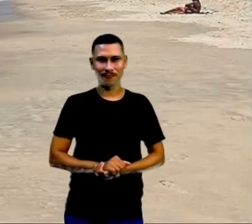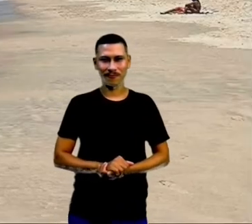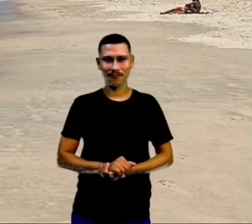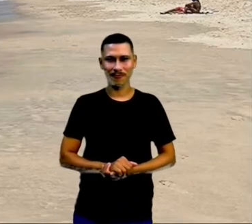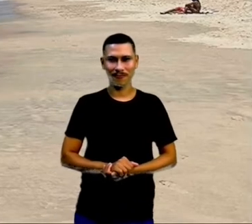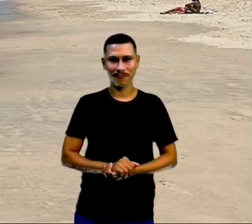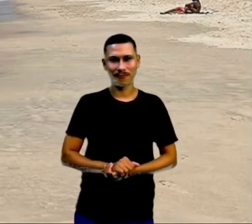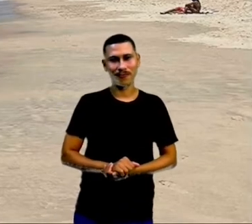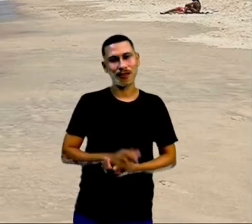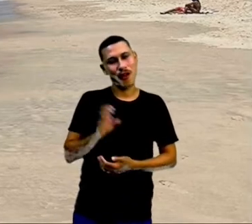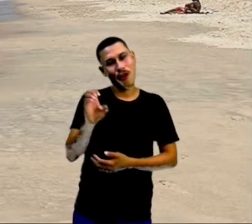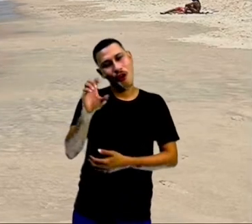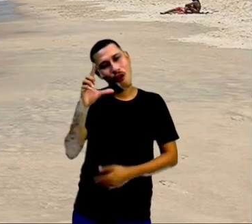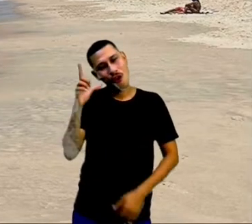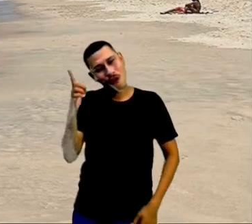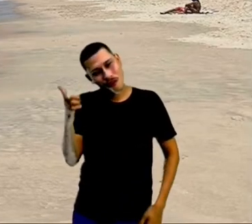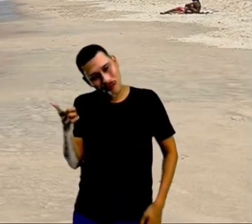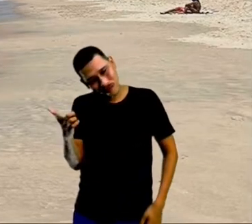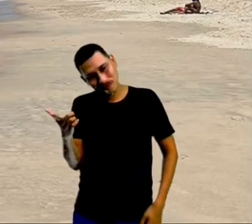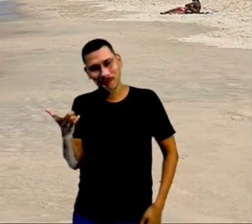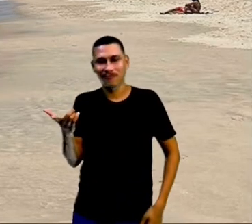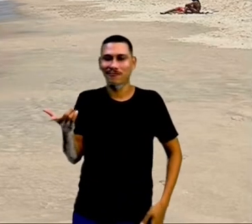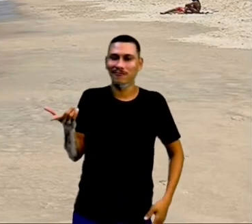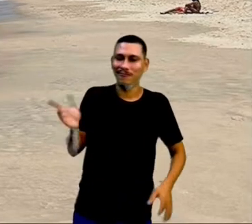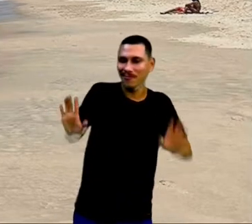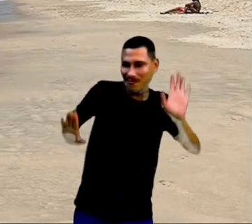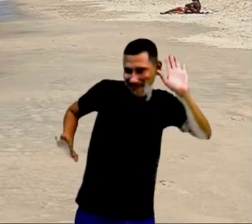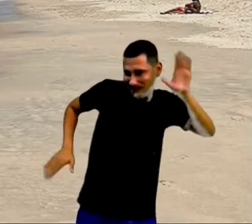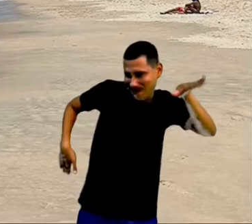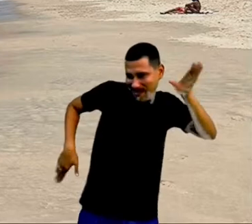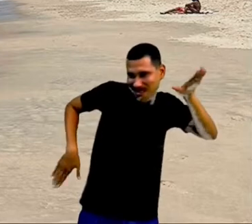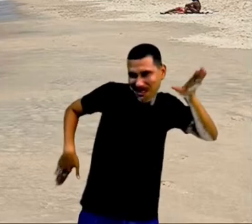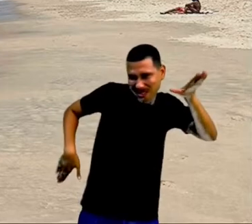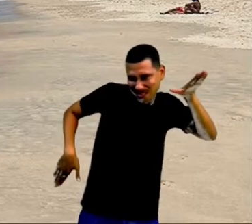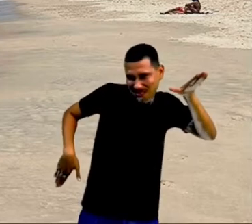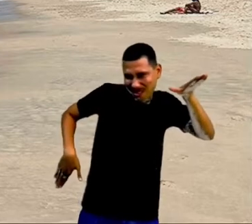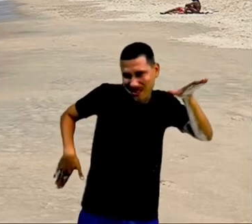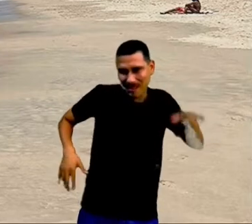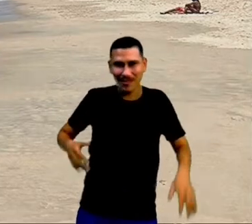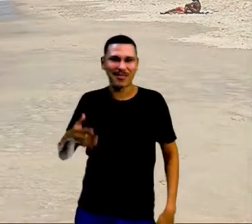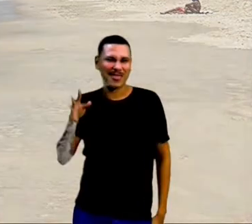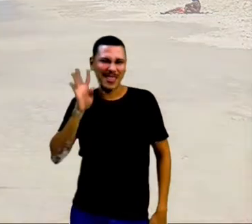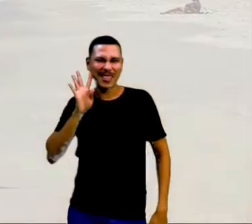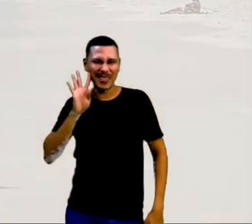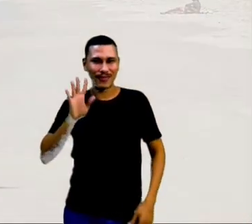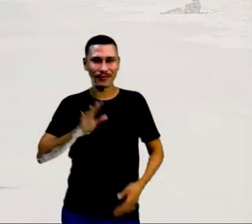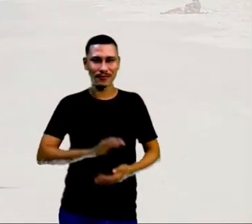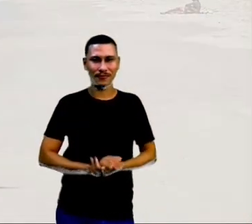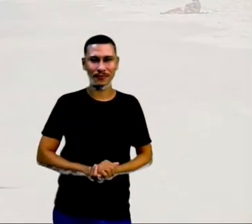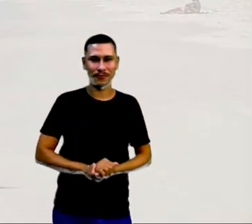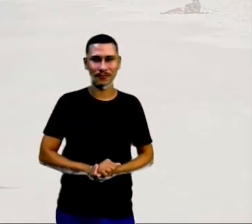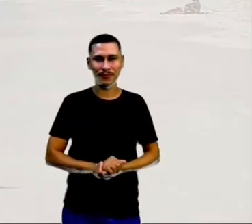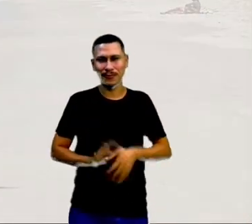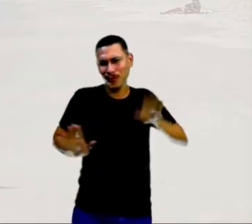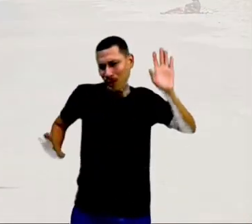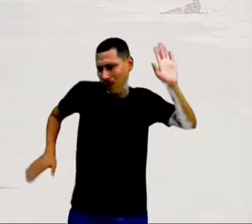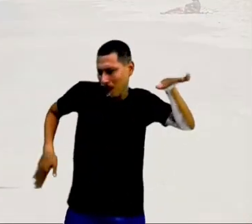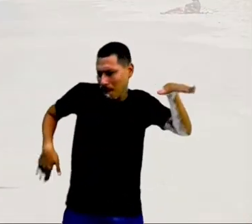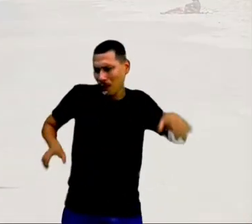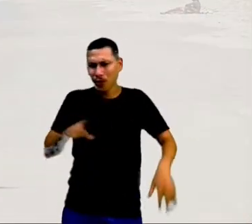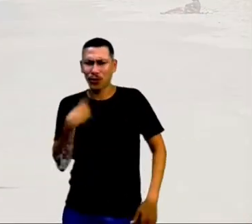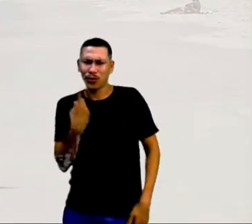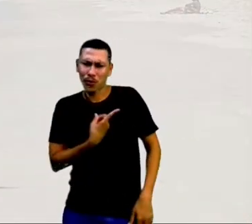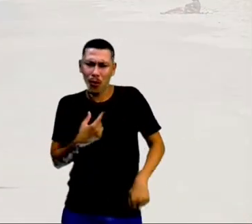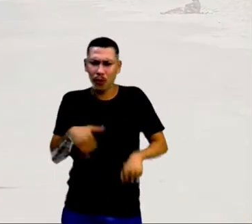Logo depois do nosso repouso, vim aqui à praia de Serrambi. Pois é. E aí, direto aqui da praia, a gente vai começar a